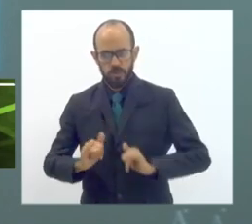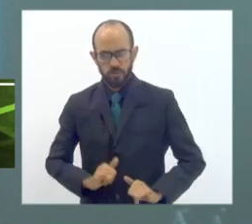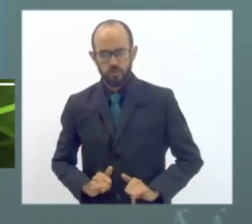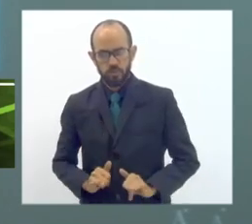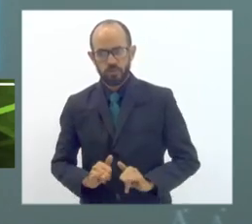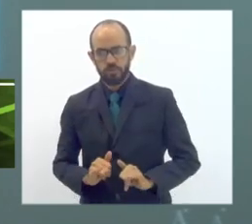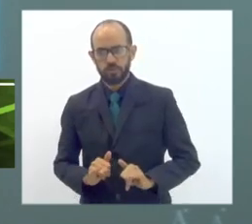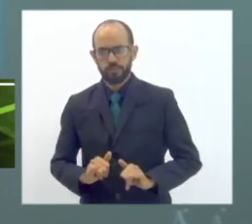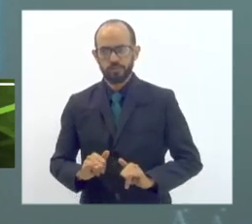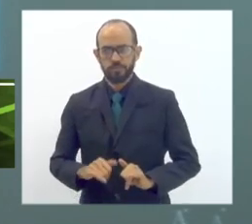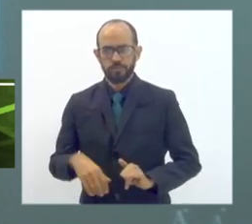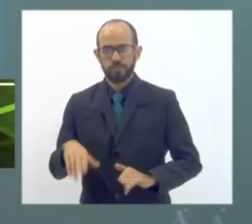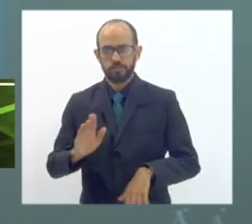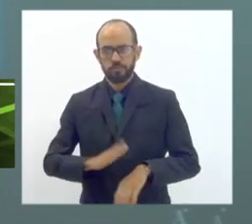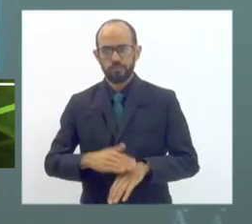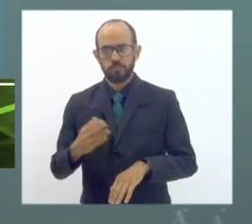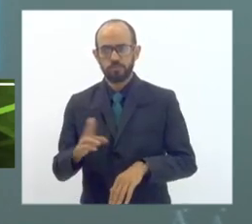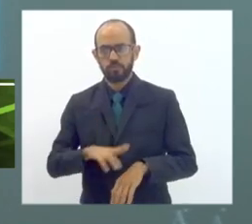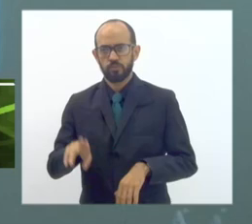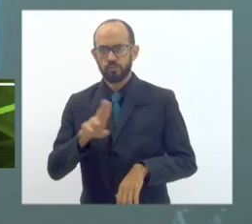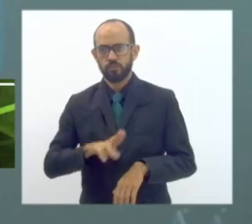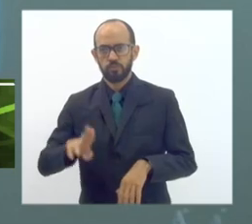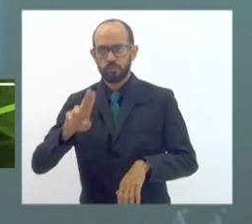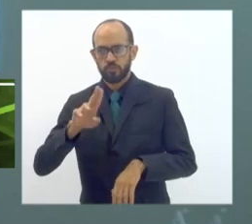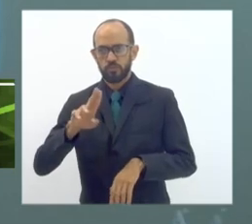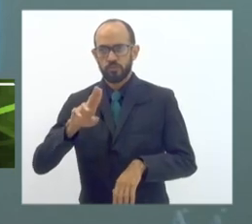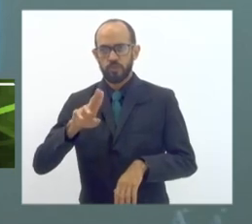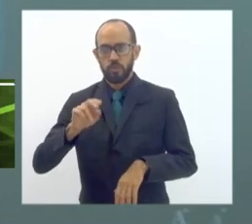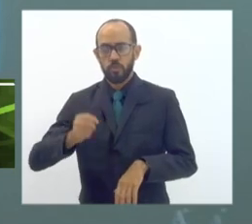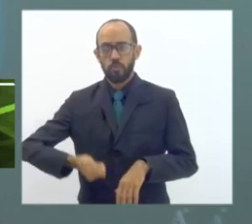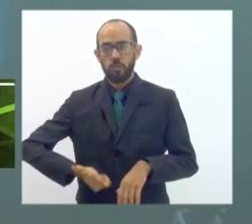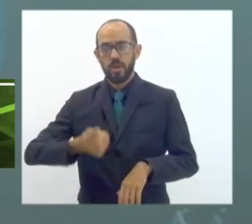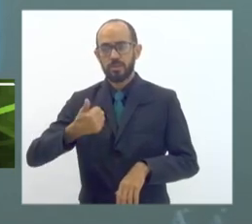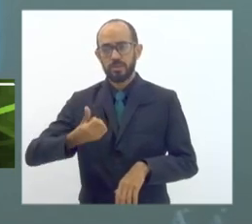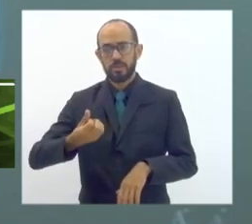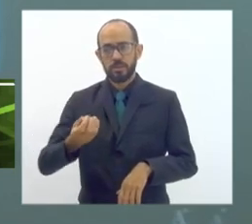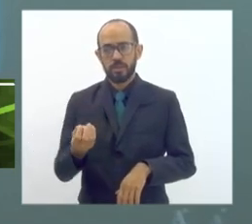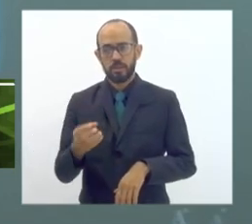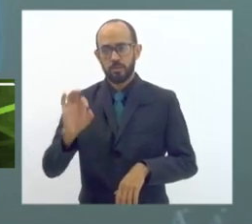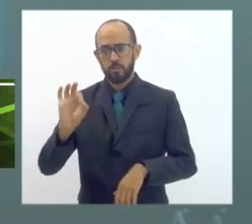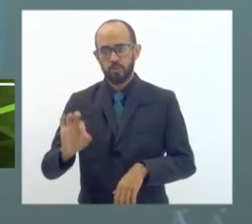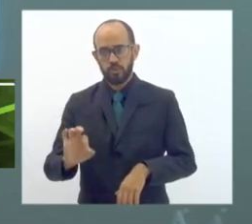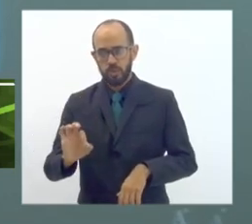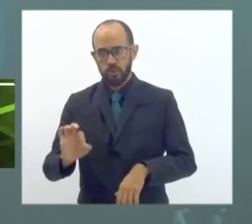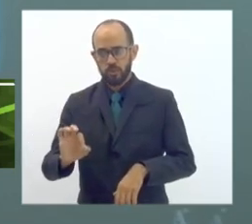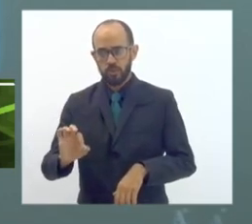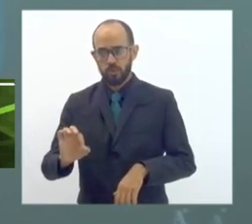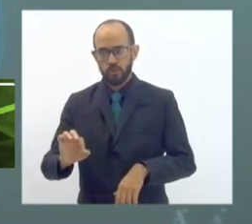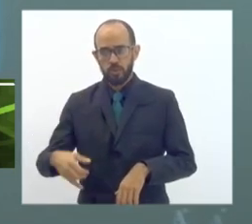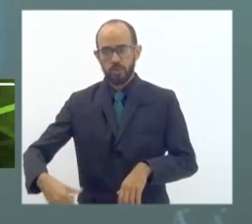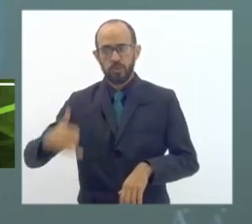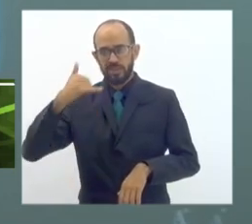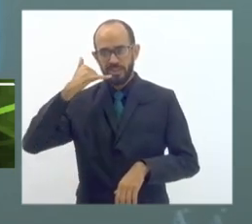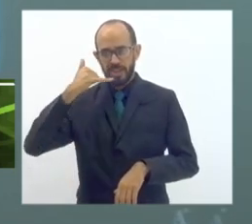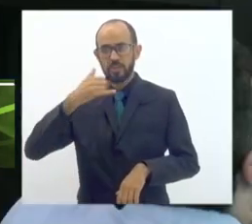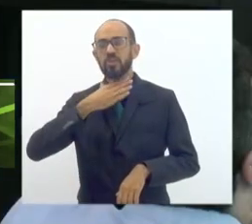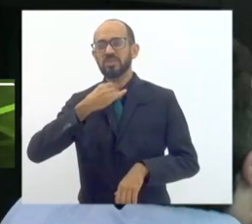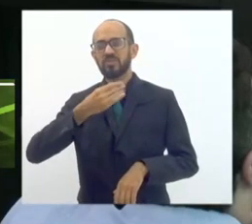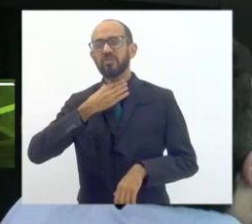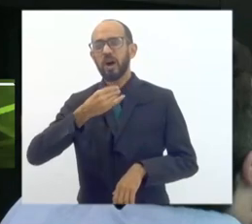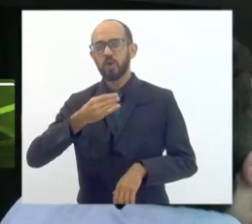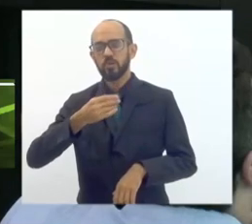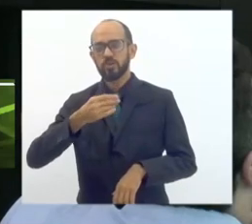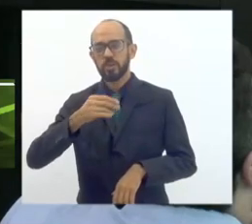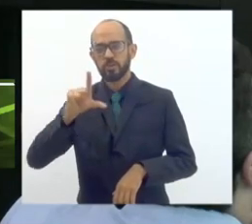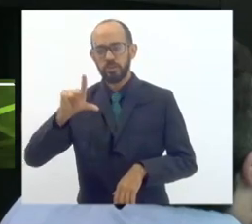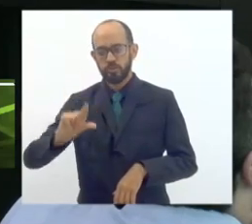as informações mais úteis que se recebe, quase 60%. O número de trotes, que sempre se fala muito do SAMU,